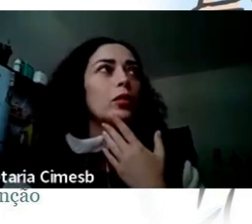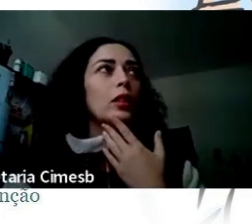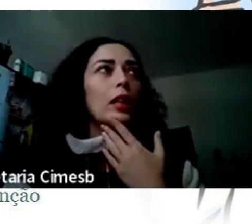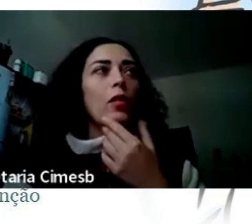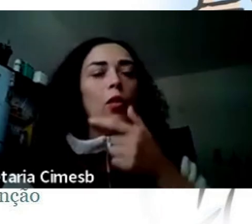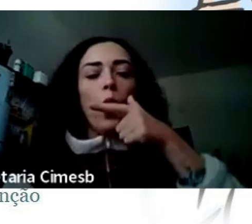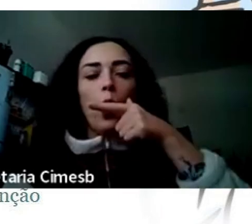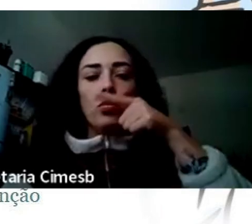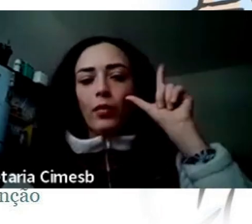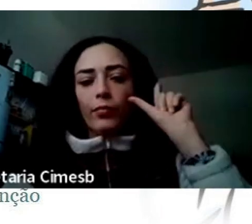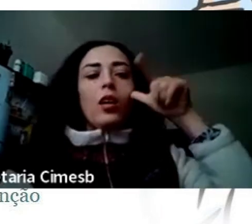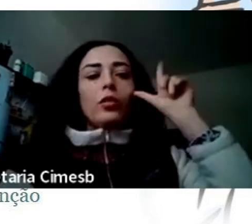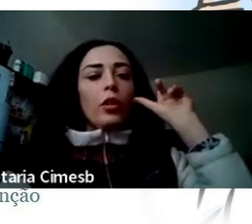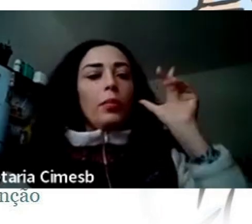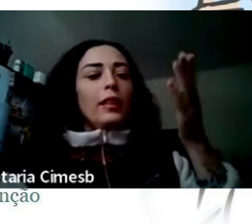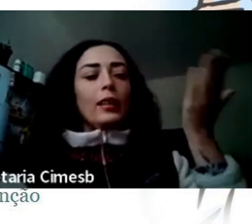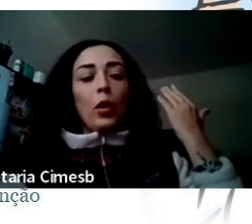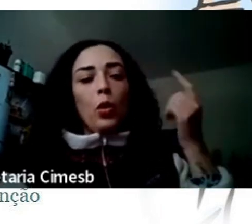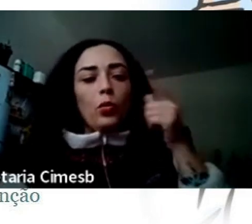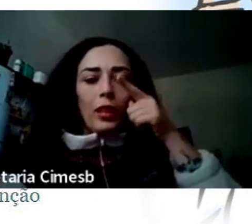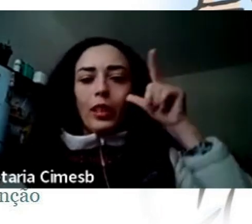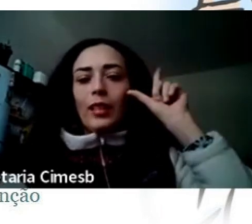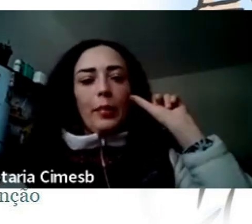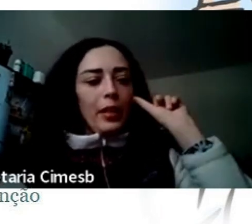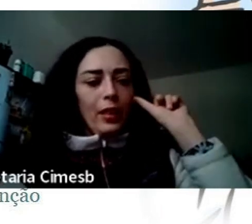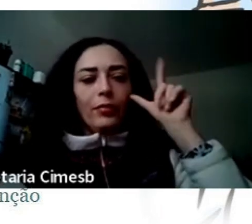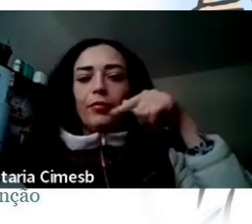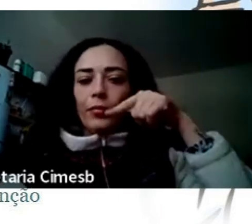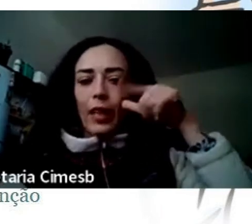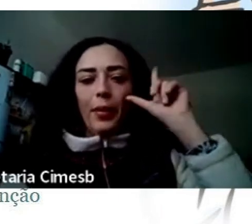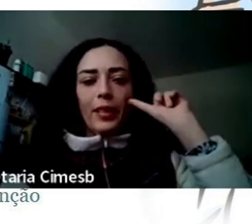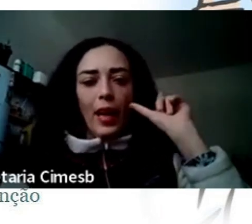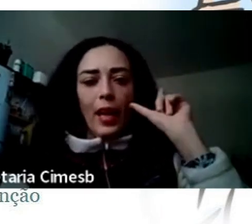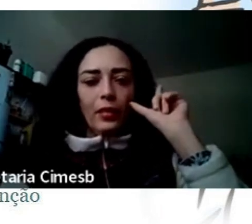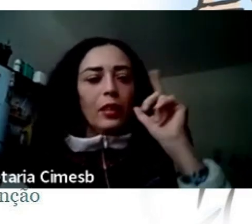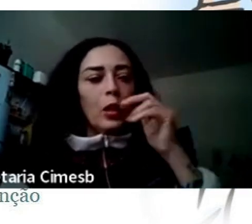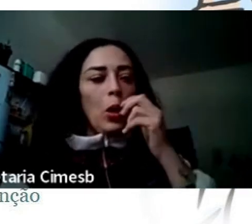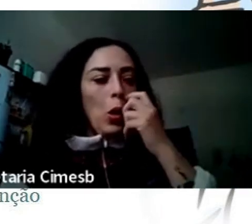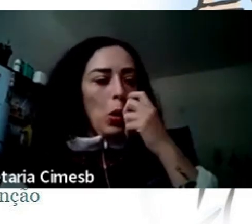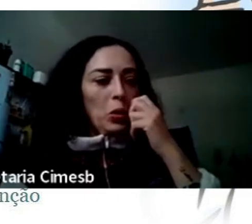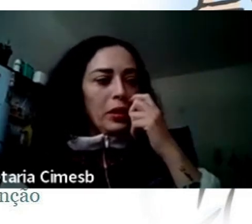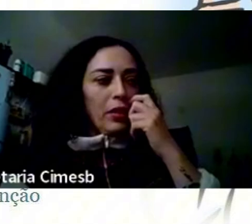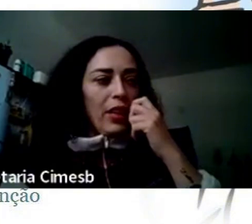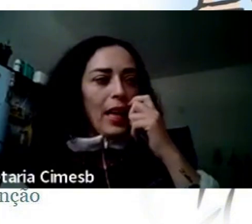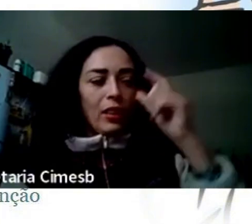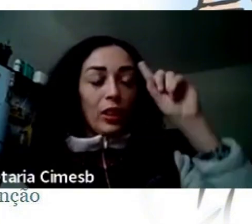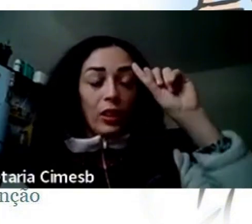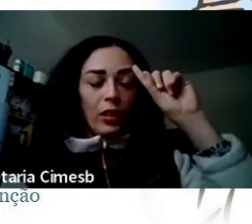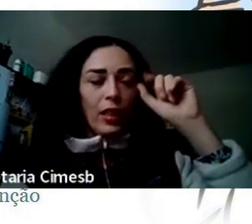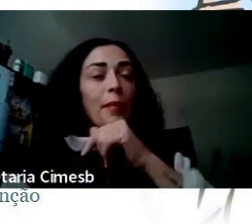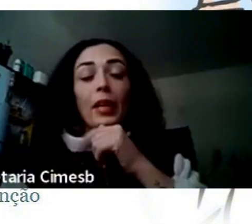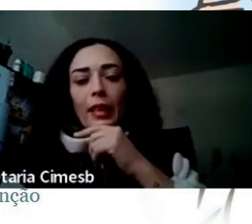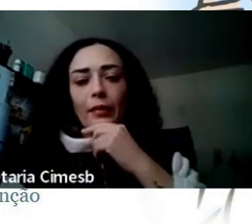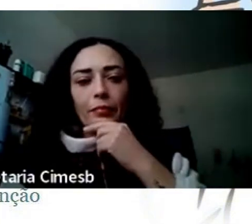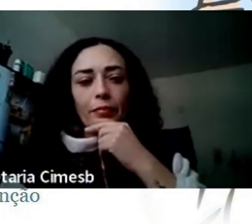no final, ontem. Ó, eu jogo para trás. Ontem, ele já sabe que é passado. Ou se eu falar